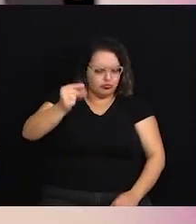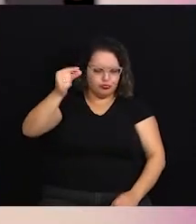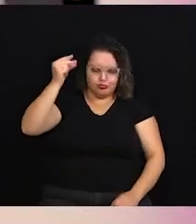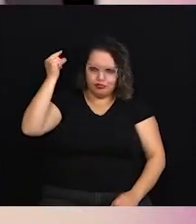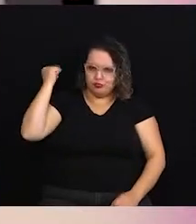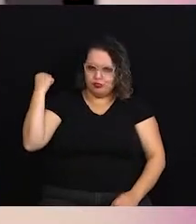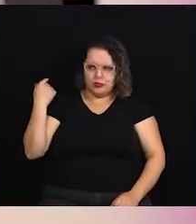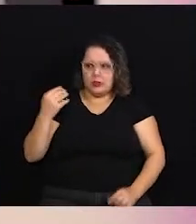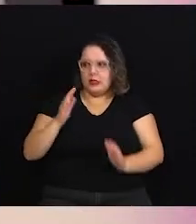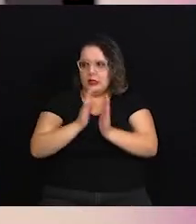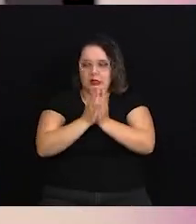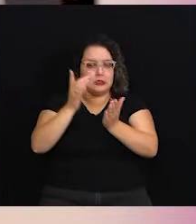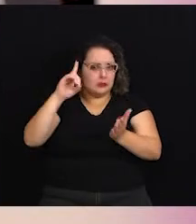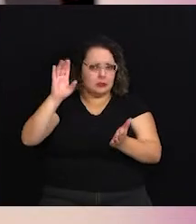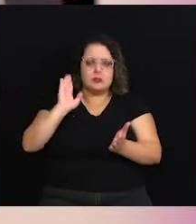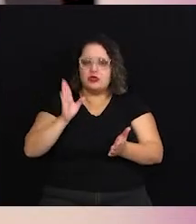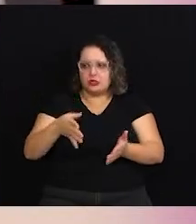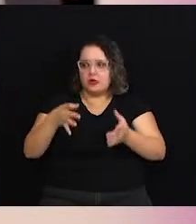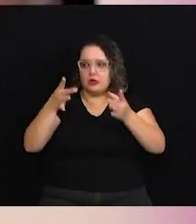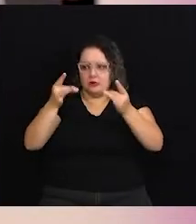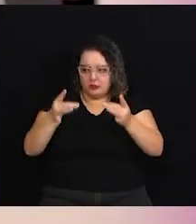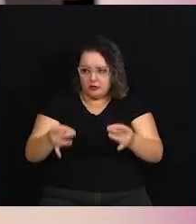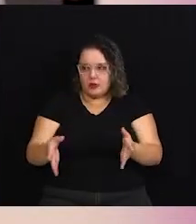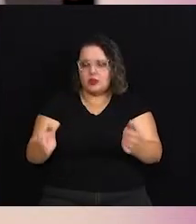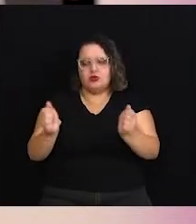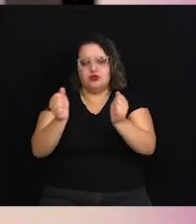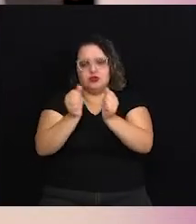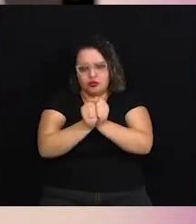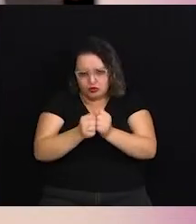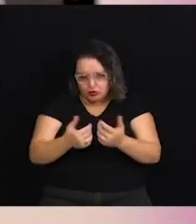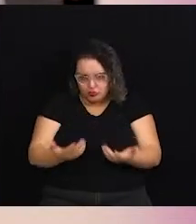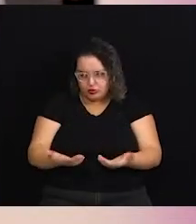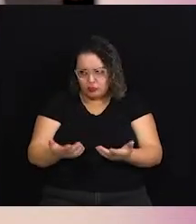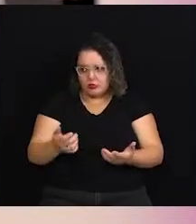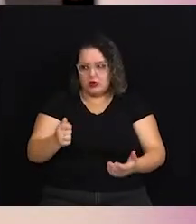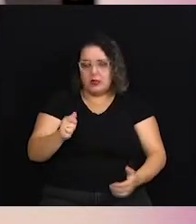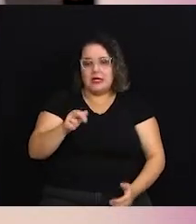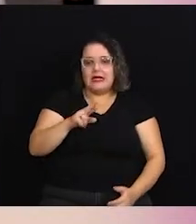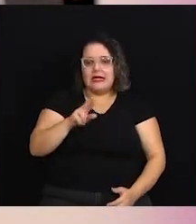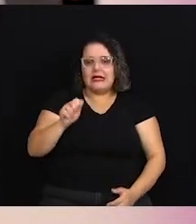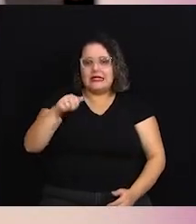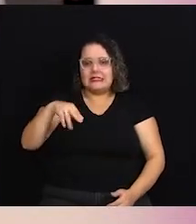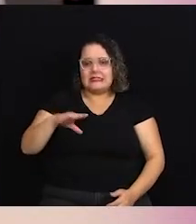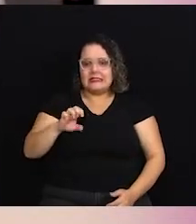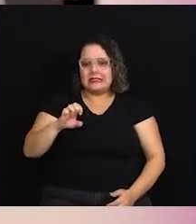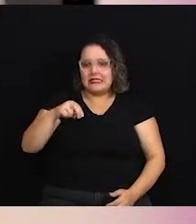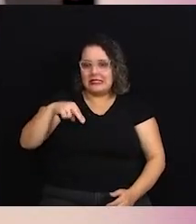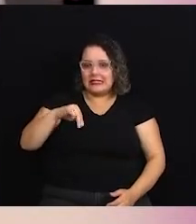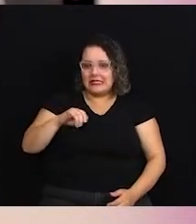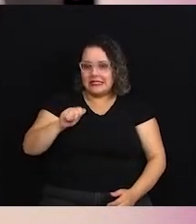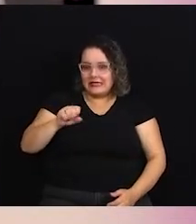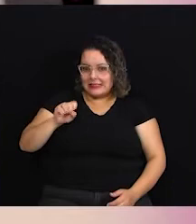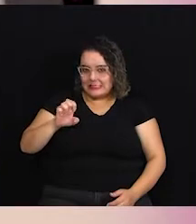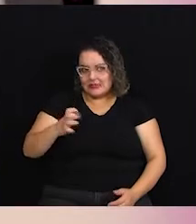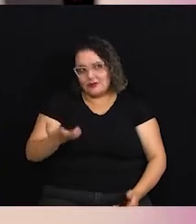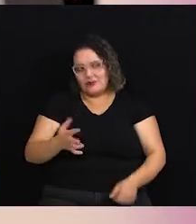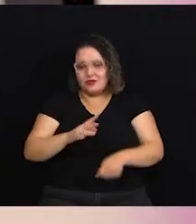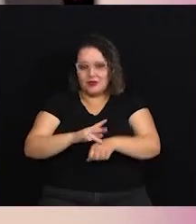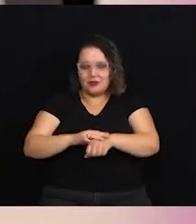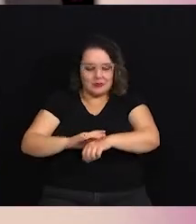antiga isso na Bíblia já está descrito é a juntamente com a hanseníase que é uma doença